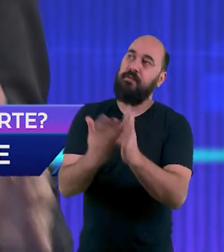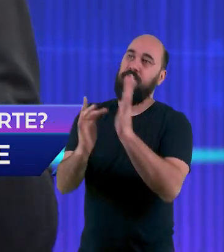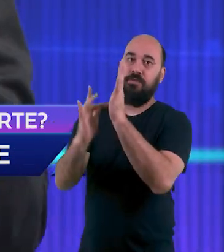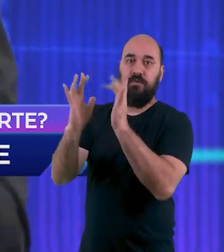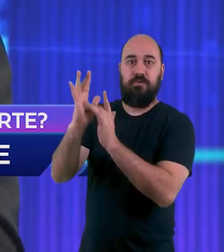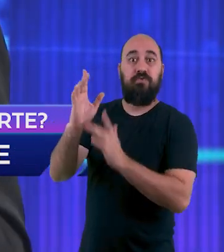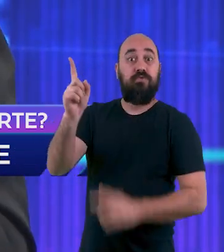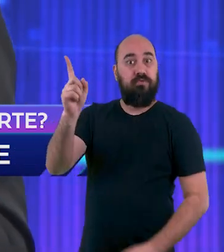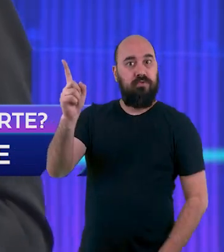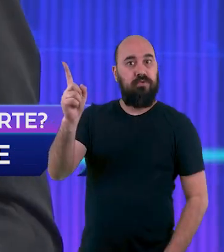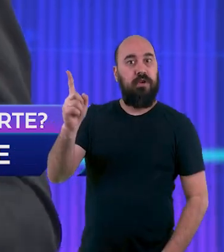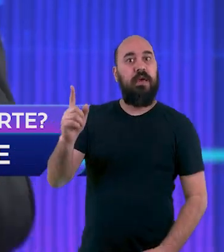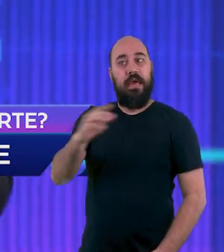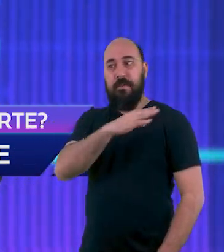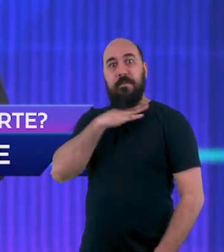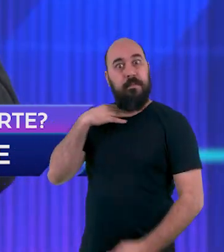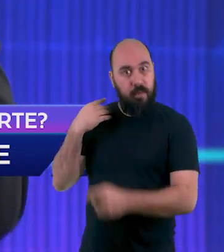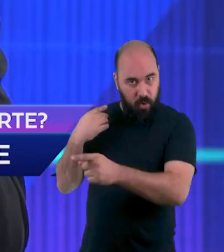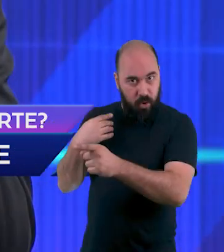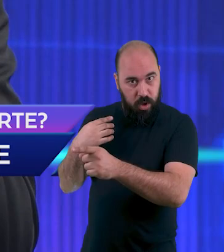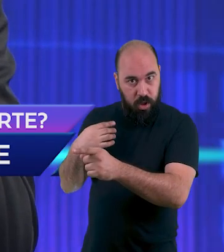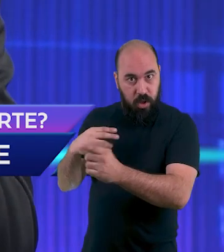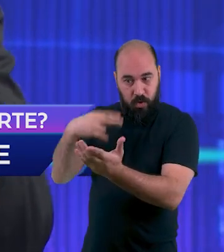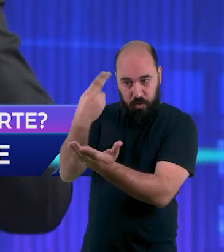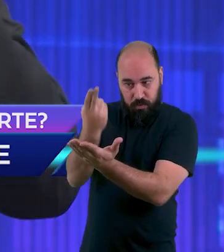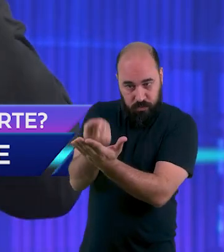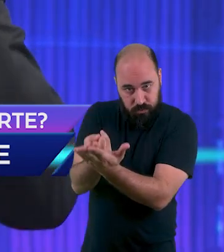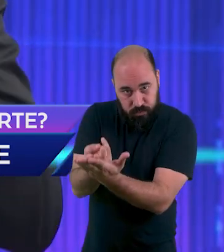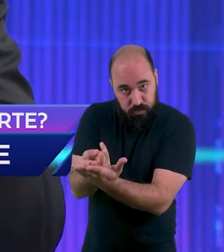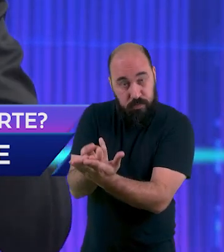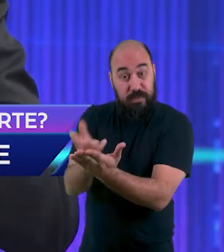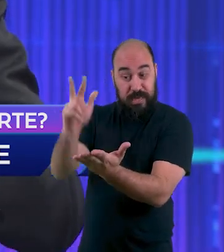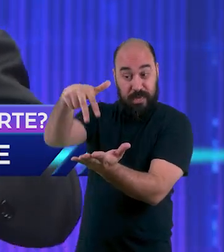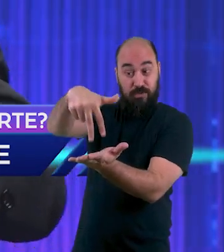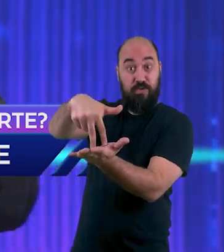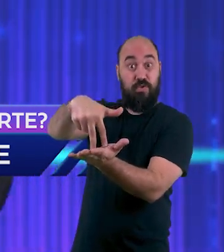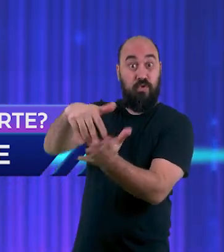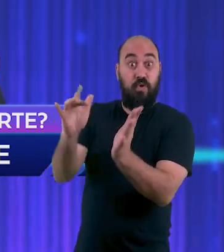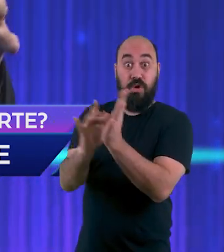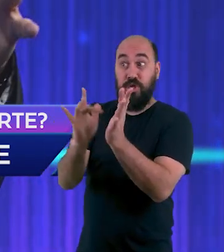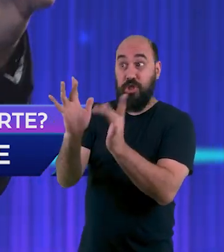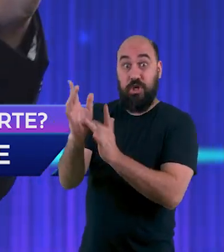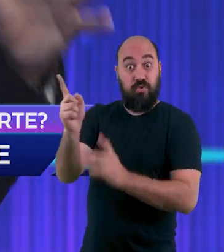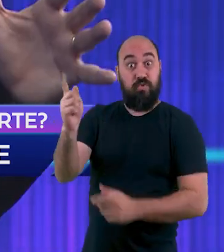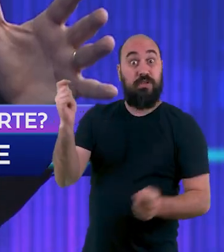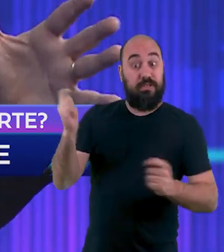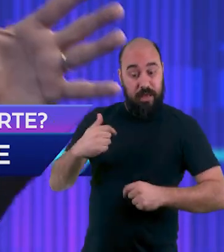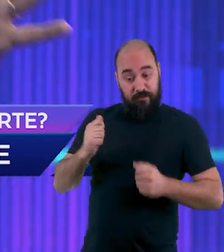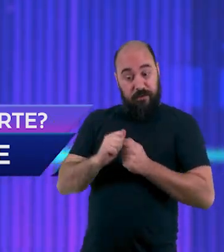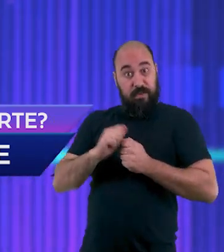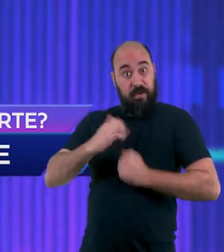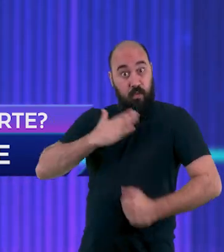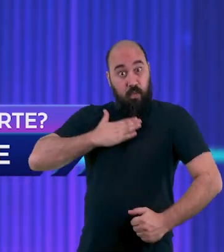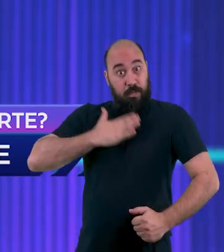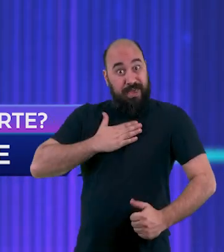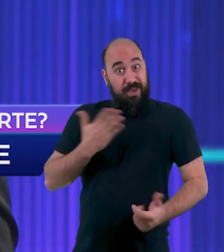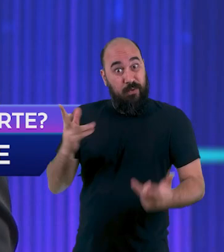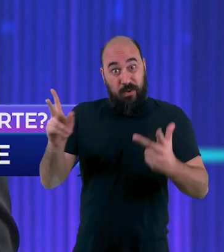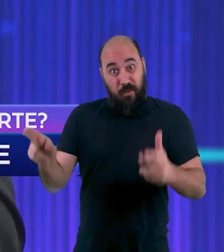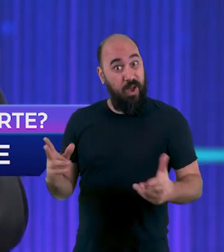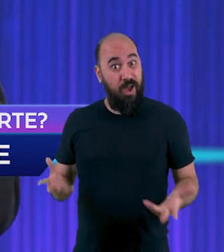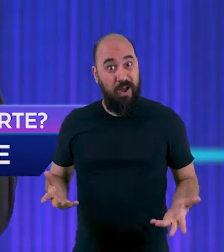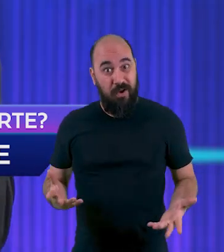Jesus morreu e ressuscitou, assim também Deus, mediante Jesus, trará na companhia deles os que